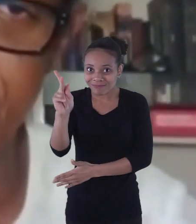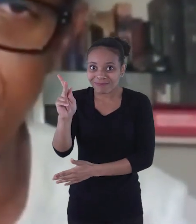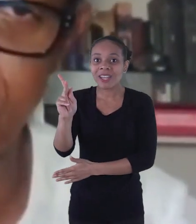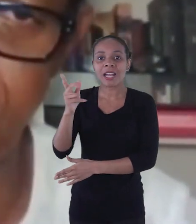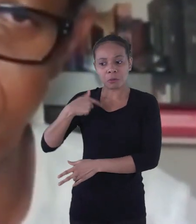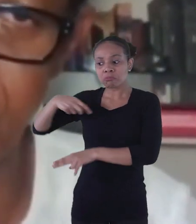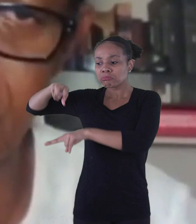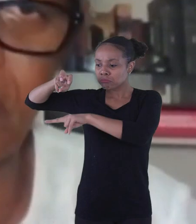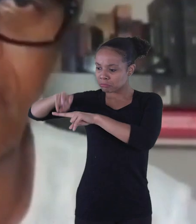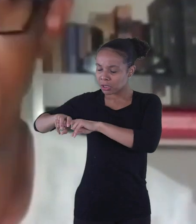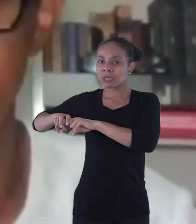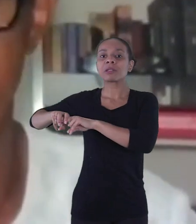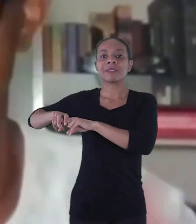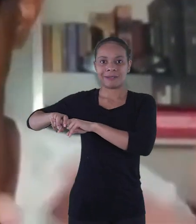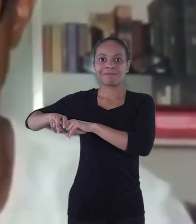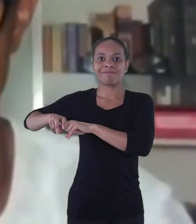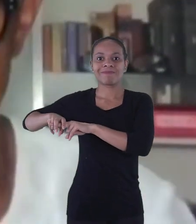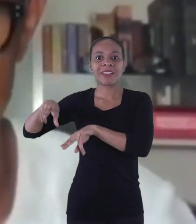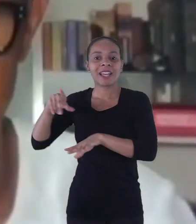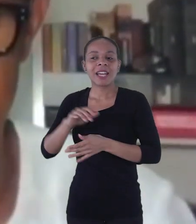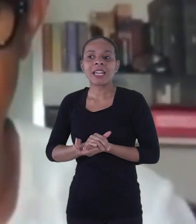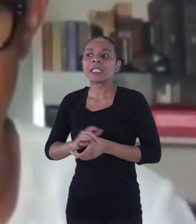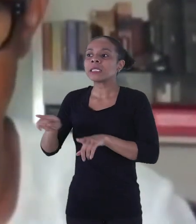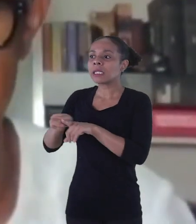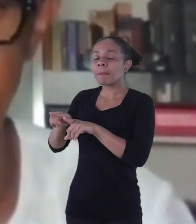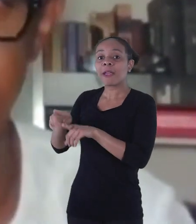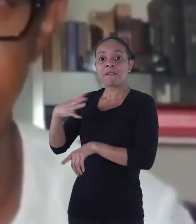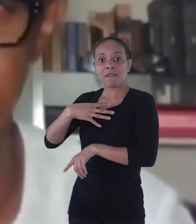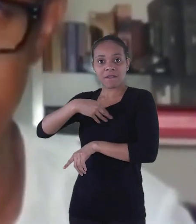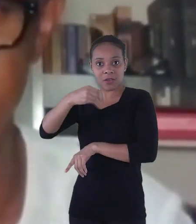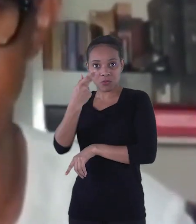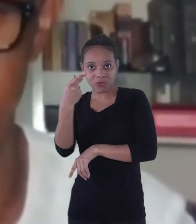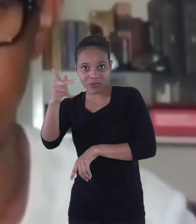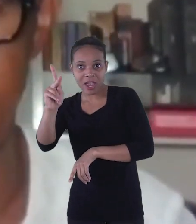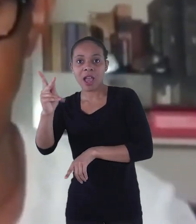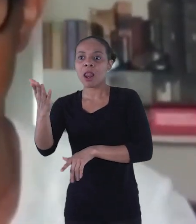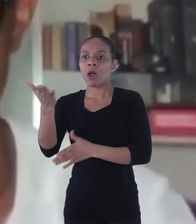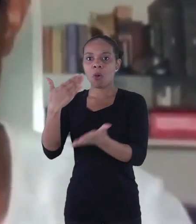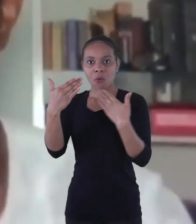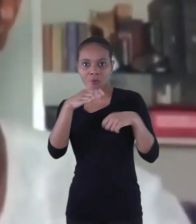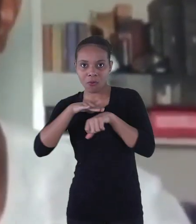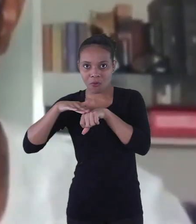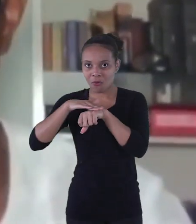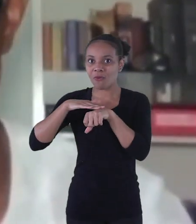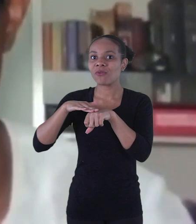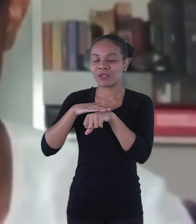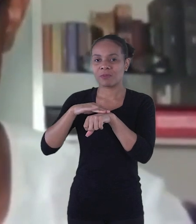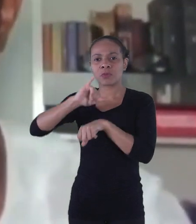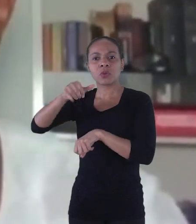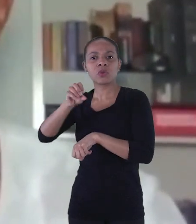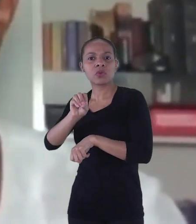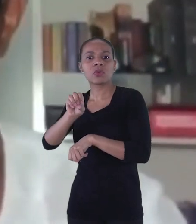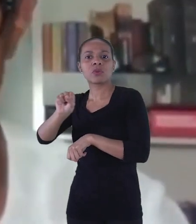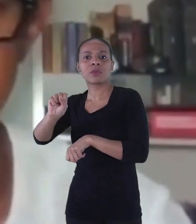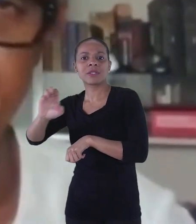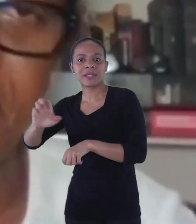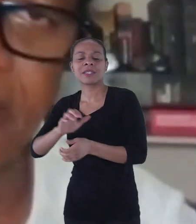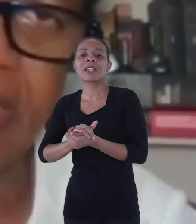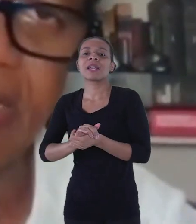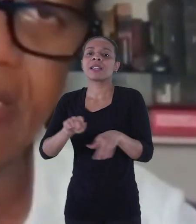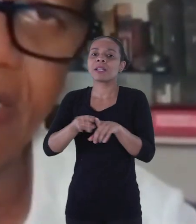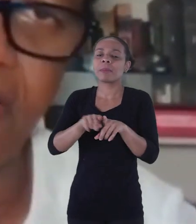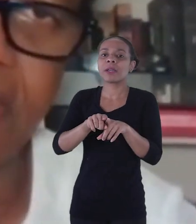provavelmente estudou, escutei os filhos da Carolina ainda vivos, o José Carlos, a velha